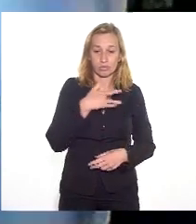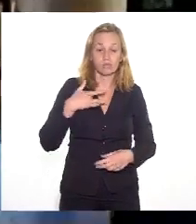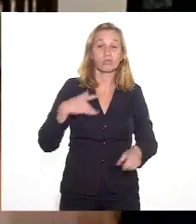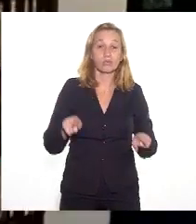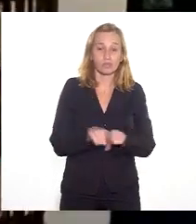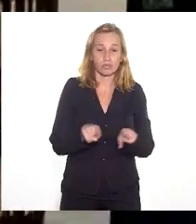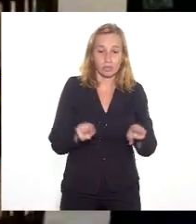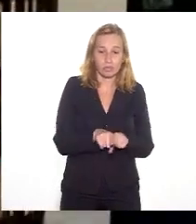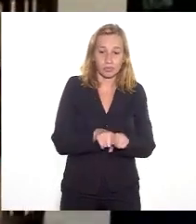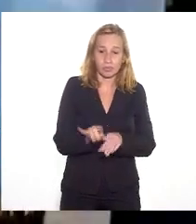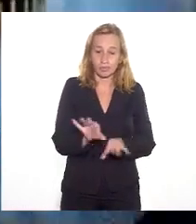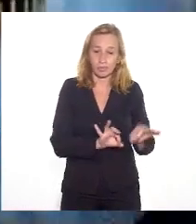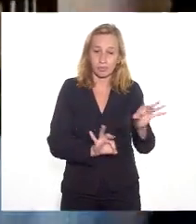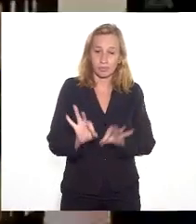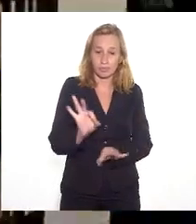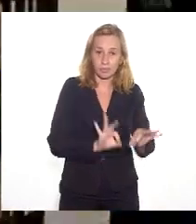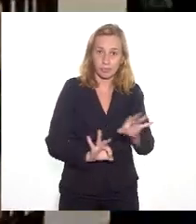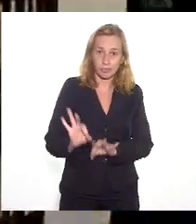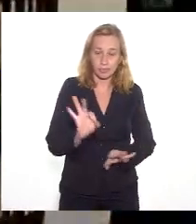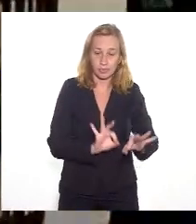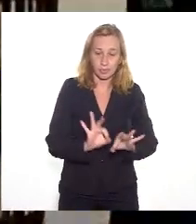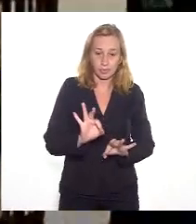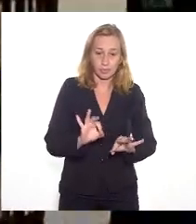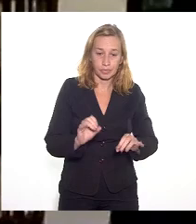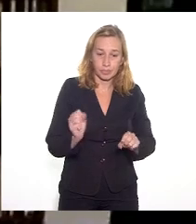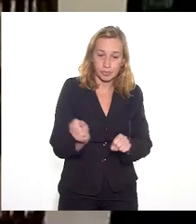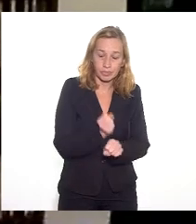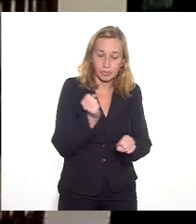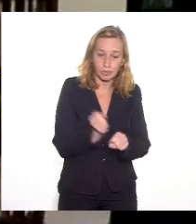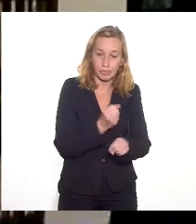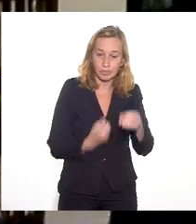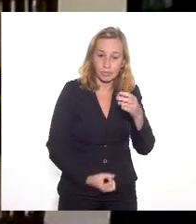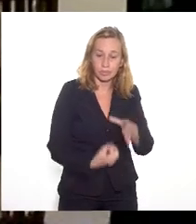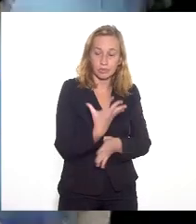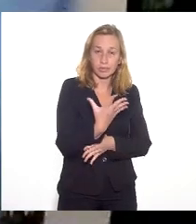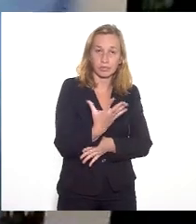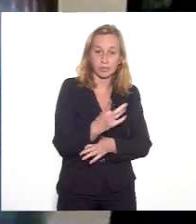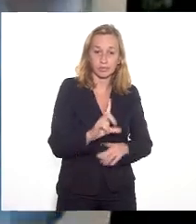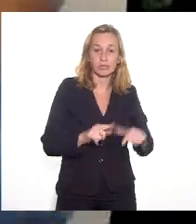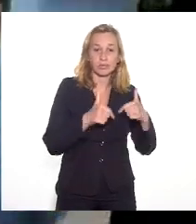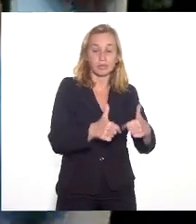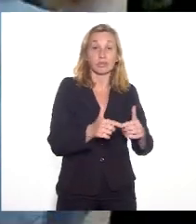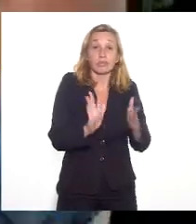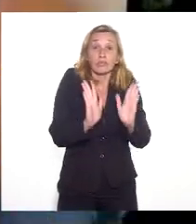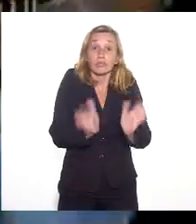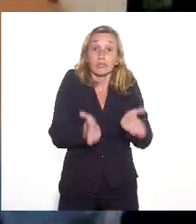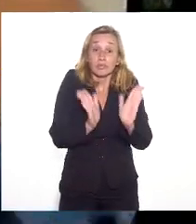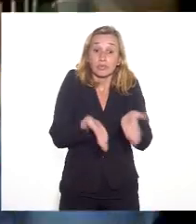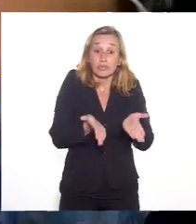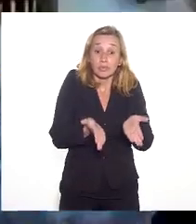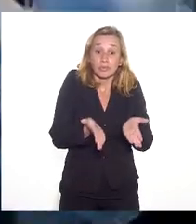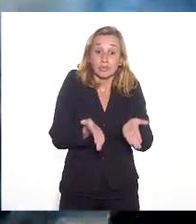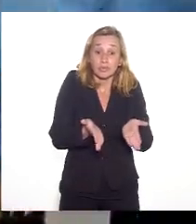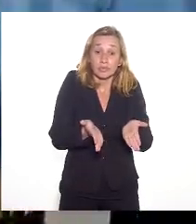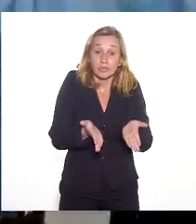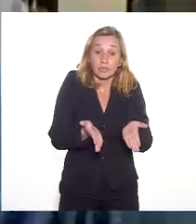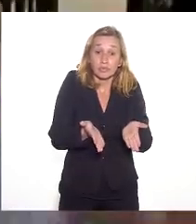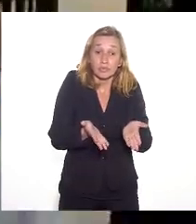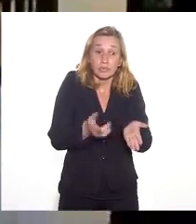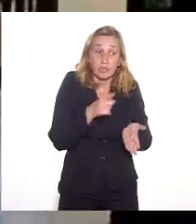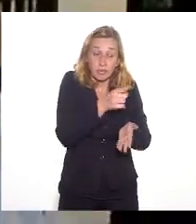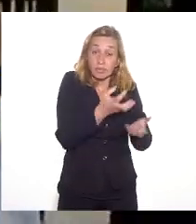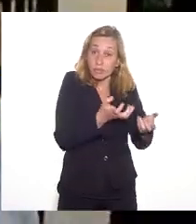construído, tão bem elaborado, tão bem colocado em prática, que agora ele tenta desmontar,